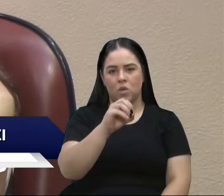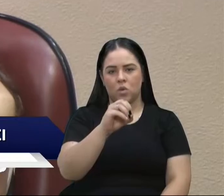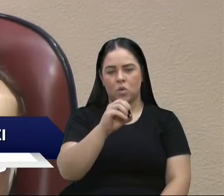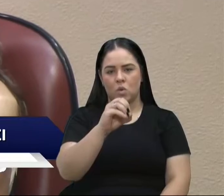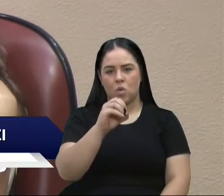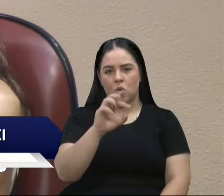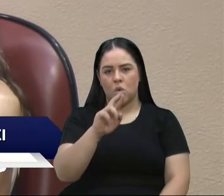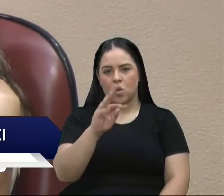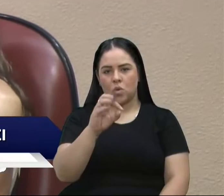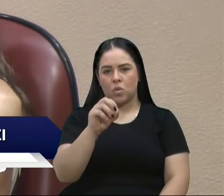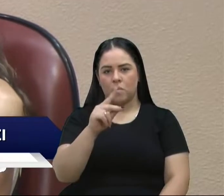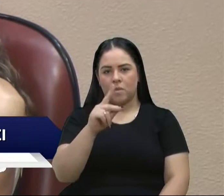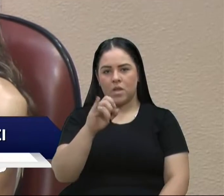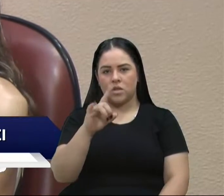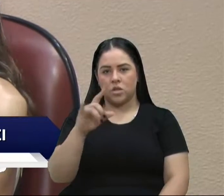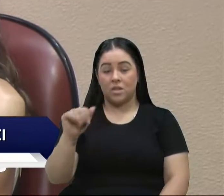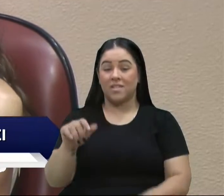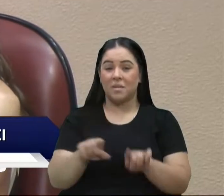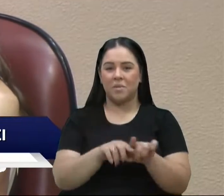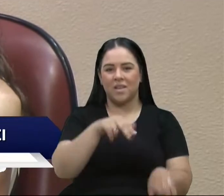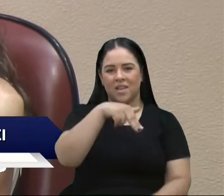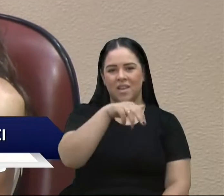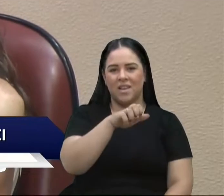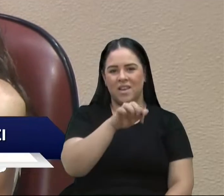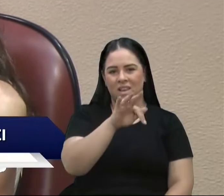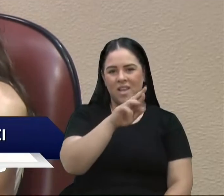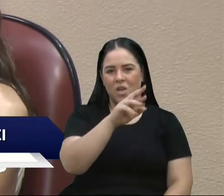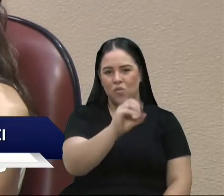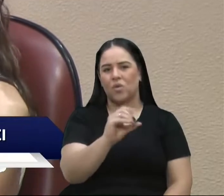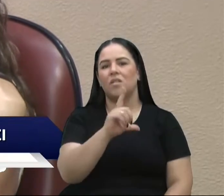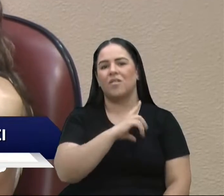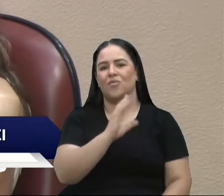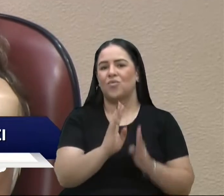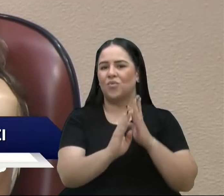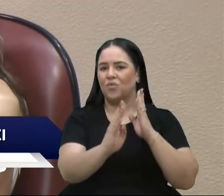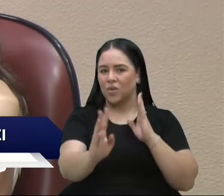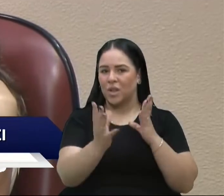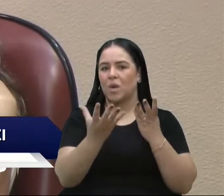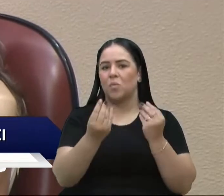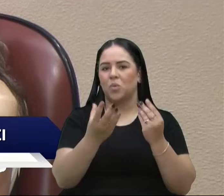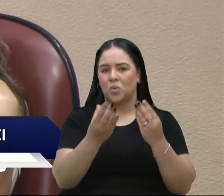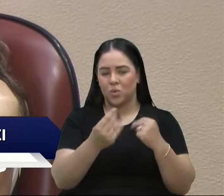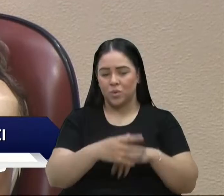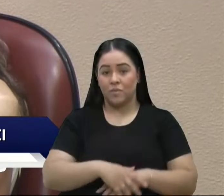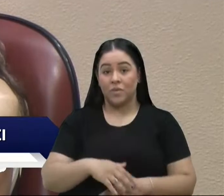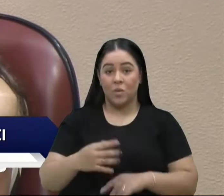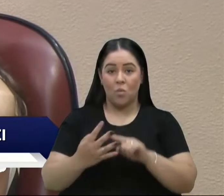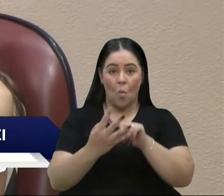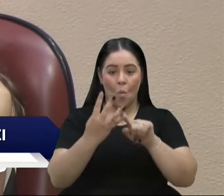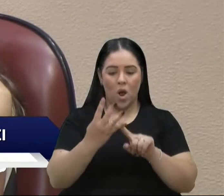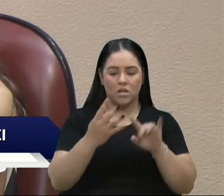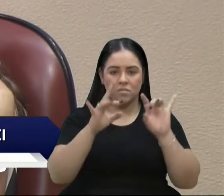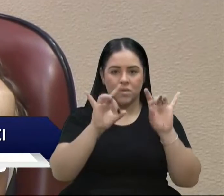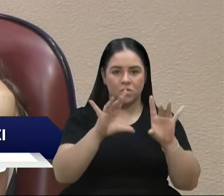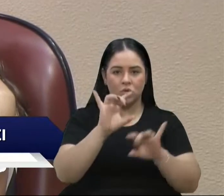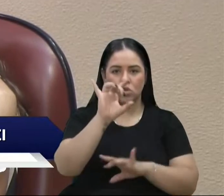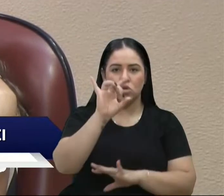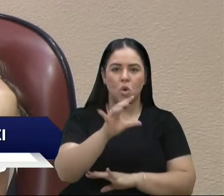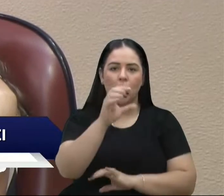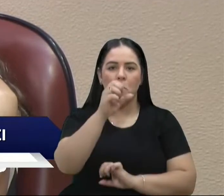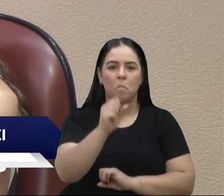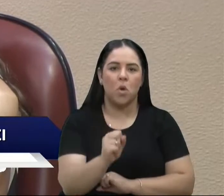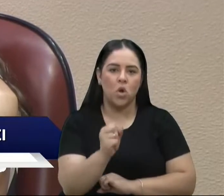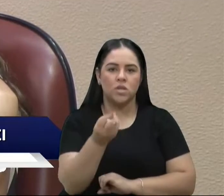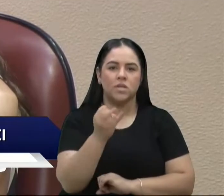também, desculpa, a nefro tem gerado bastante espera nas nossas UPAs. Essas 4 especialidades só podem ser atendidas